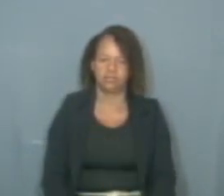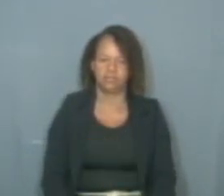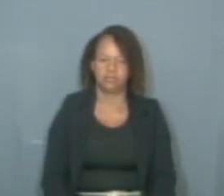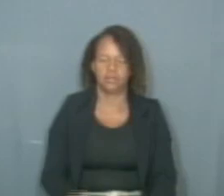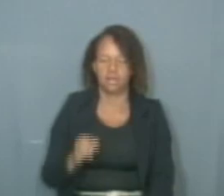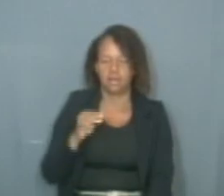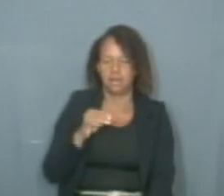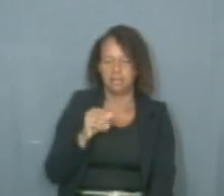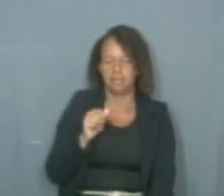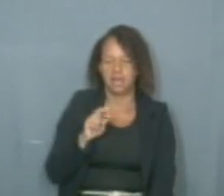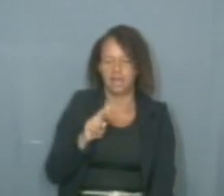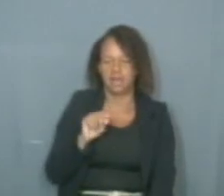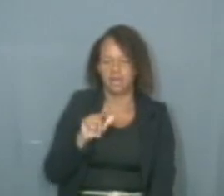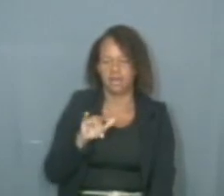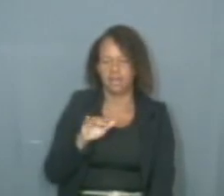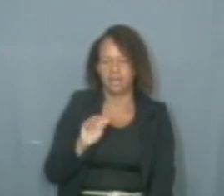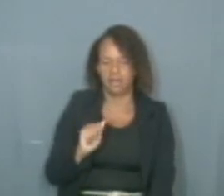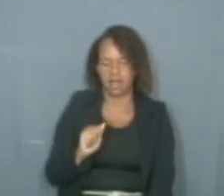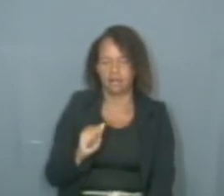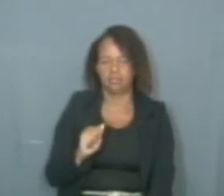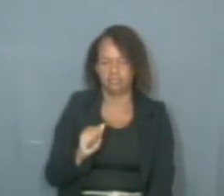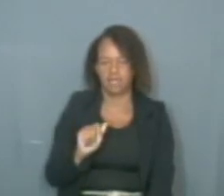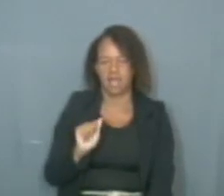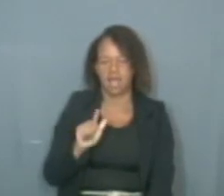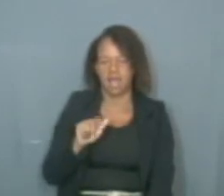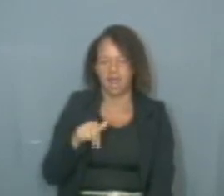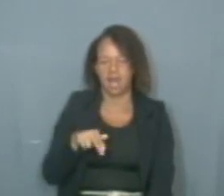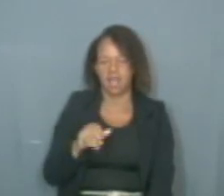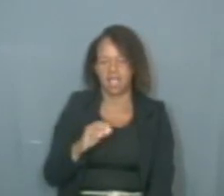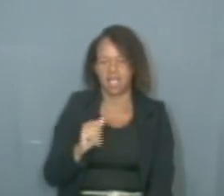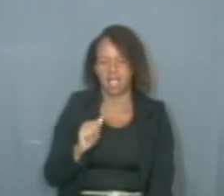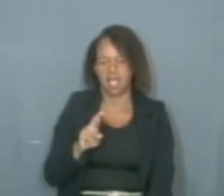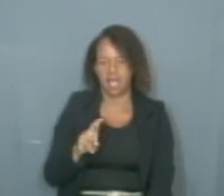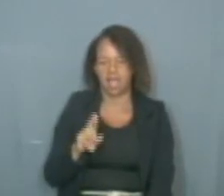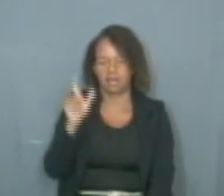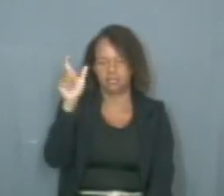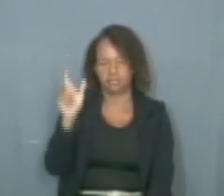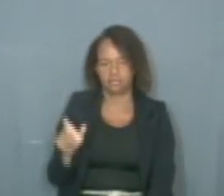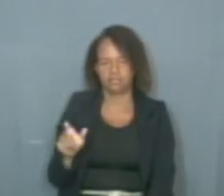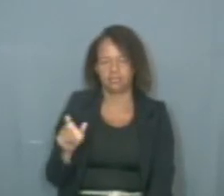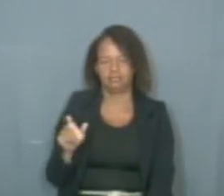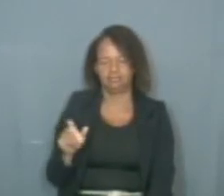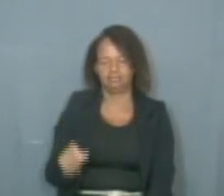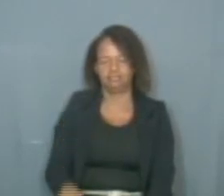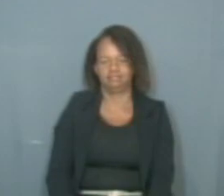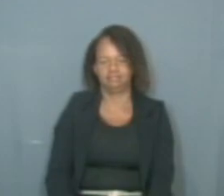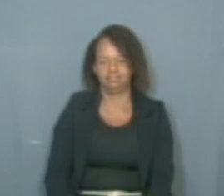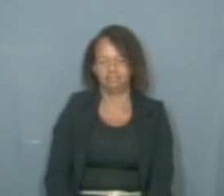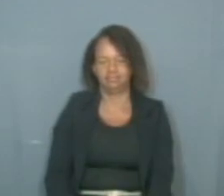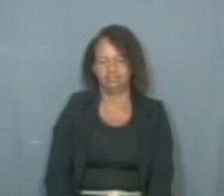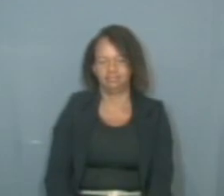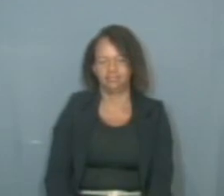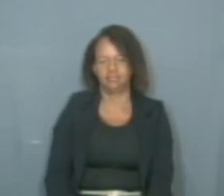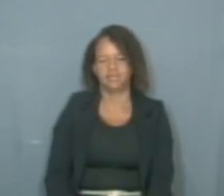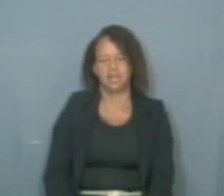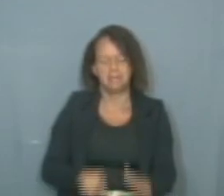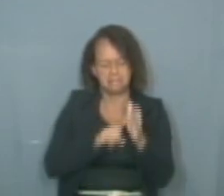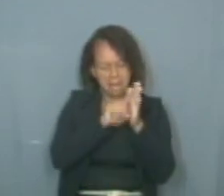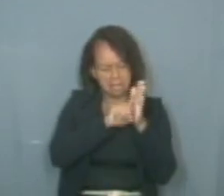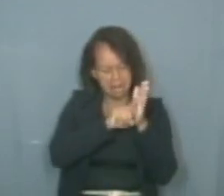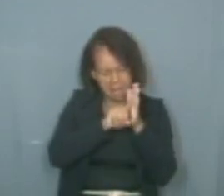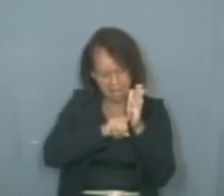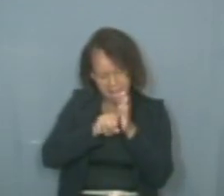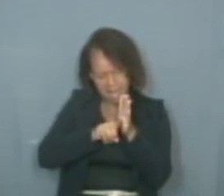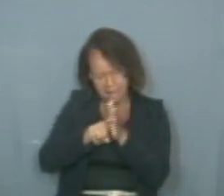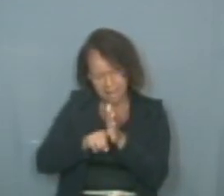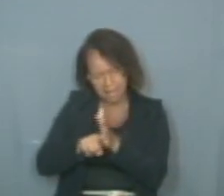chama Marília Feitosa de Alencar Arruda, uma cientista e pesquisadora